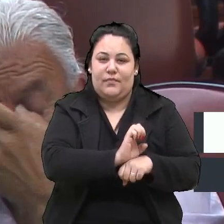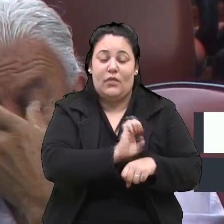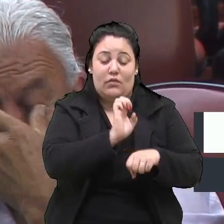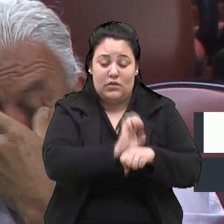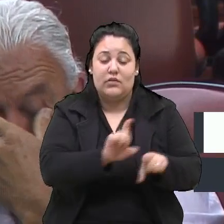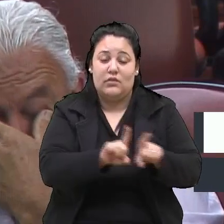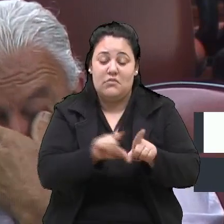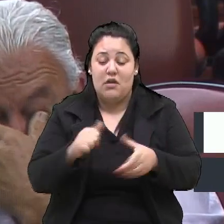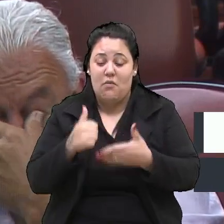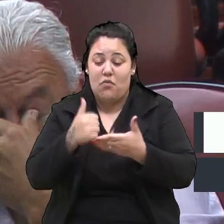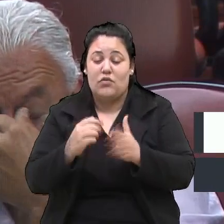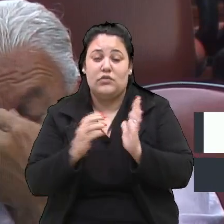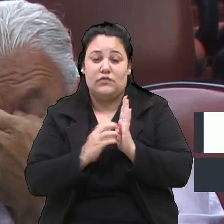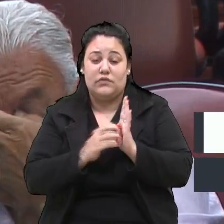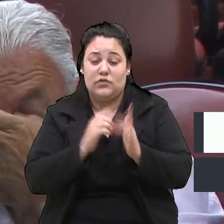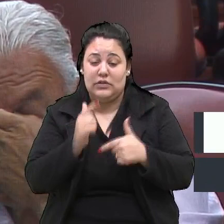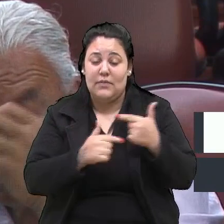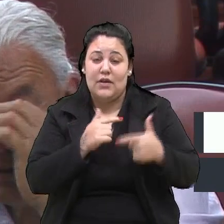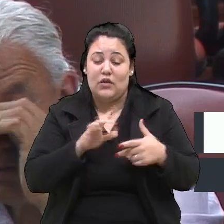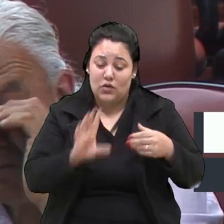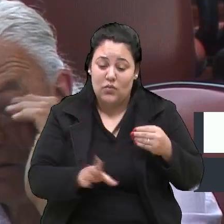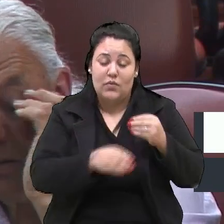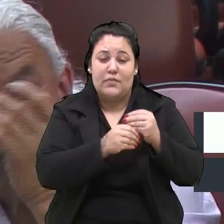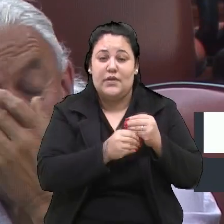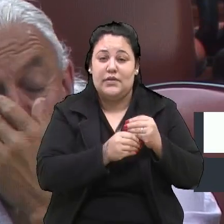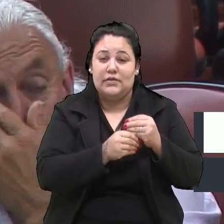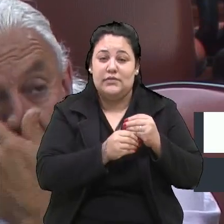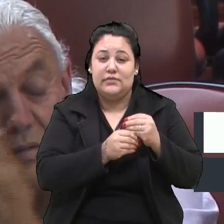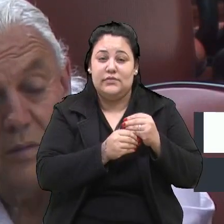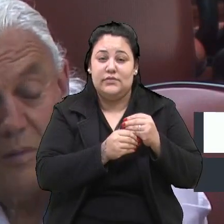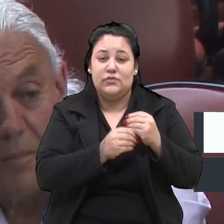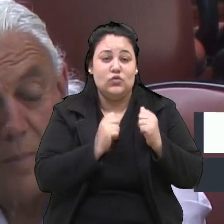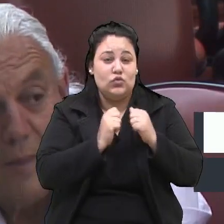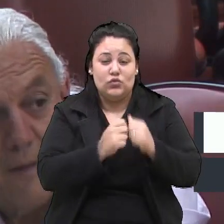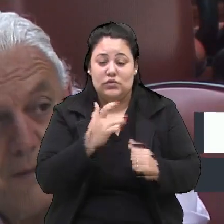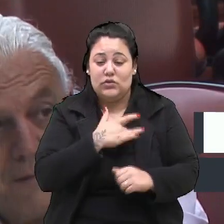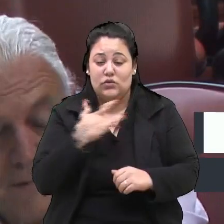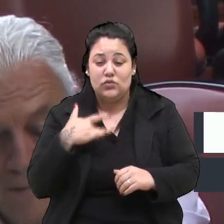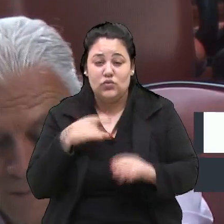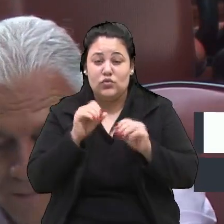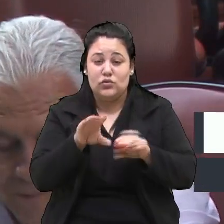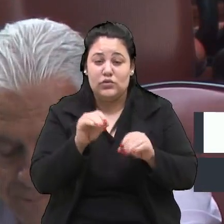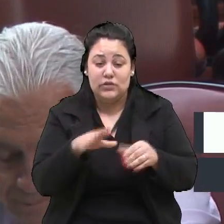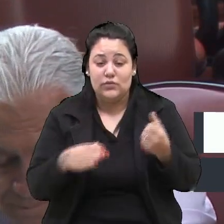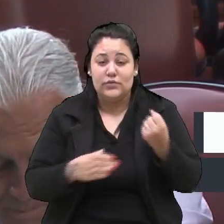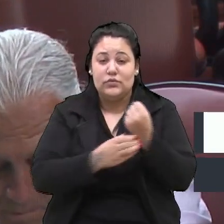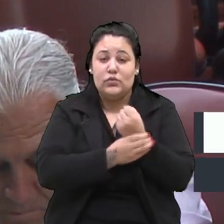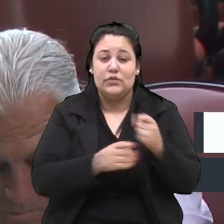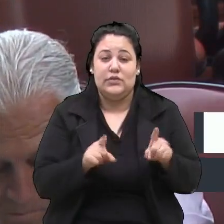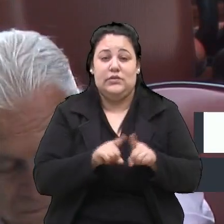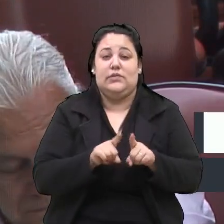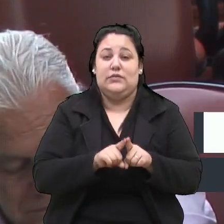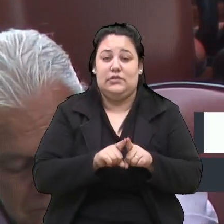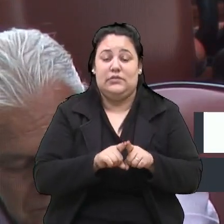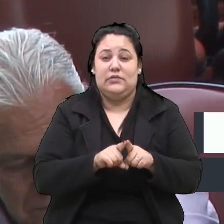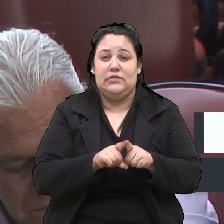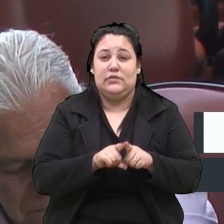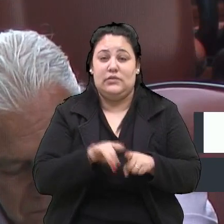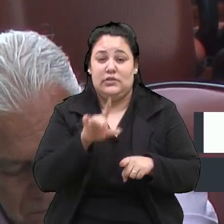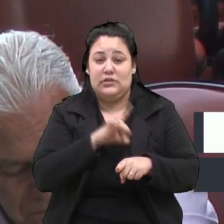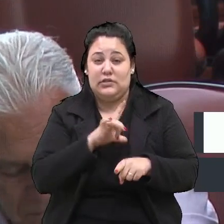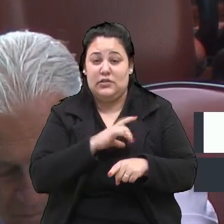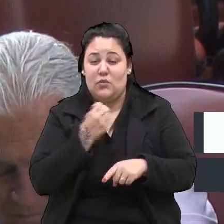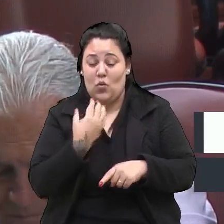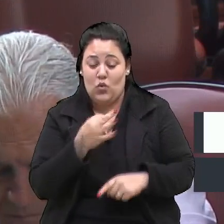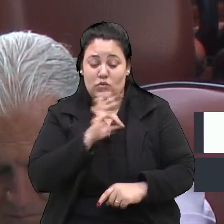servidores e trabalhadores que compõem os quadros, seja na saúde, na educação, na segurança, tendo uma boa